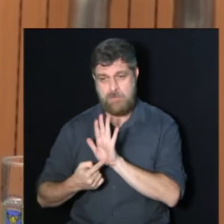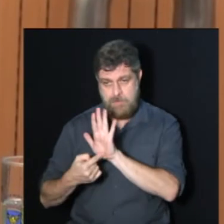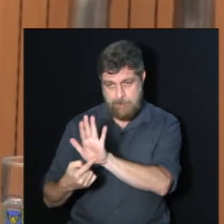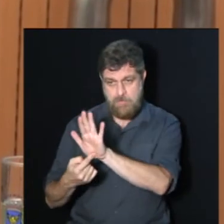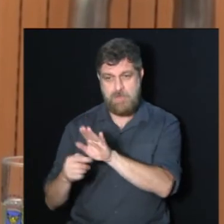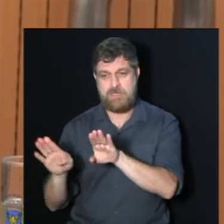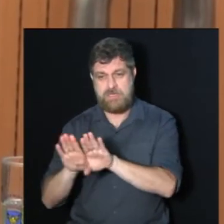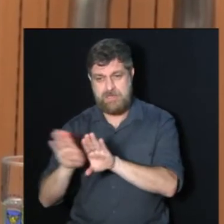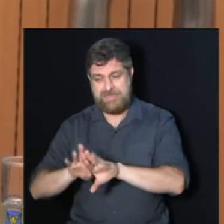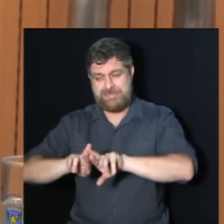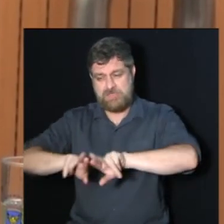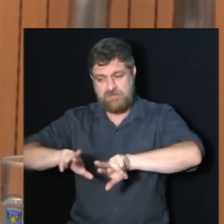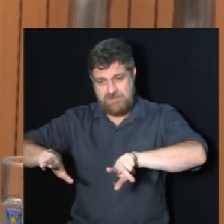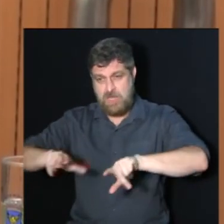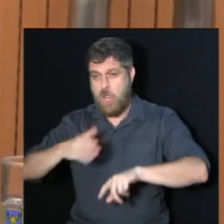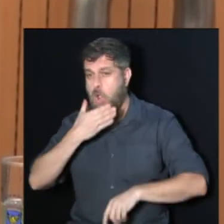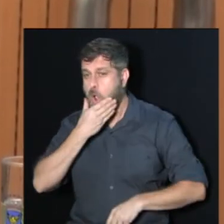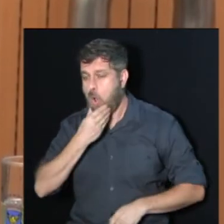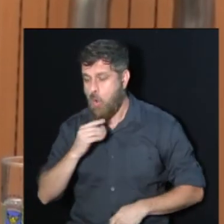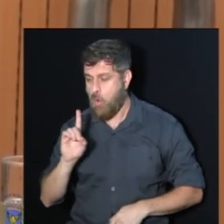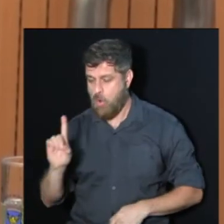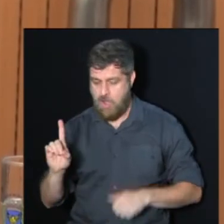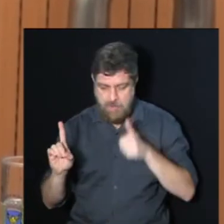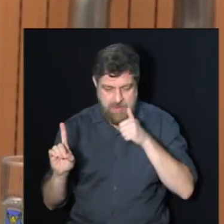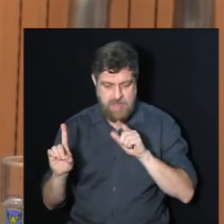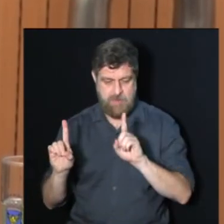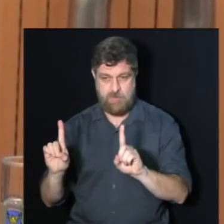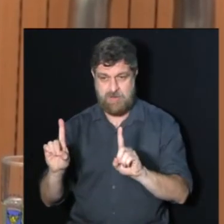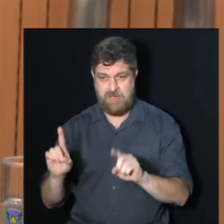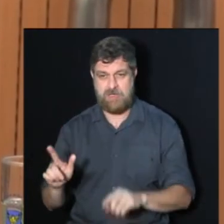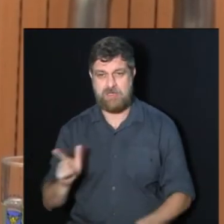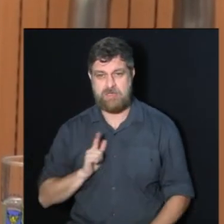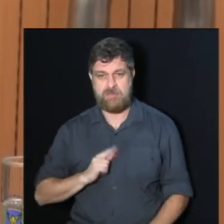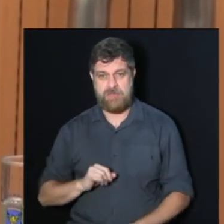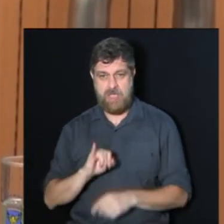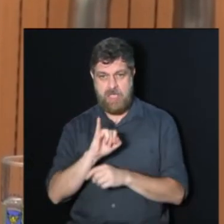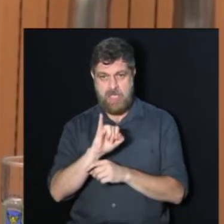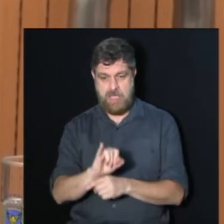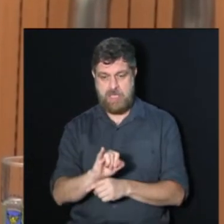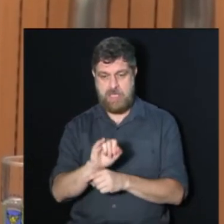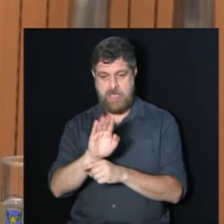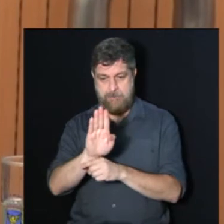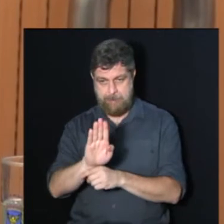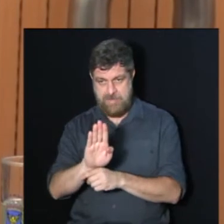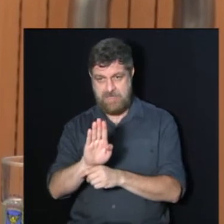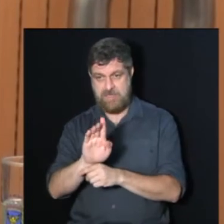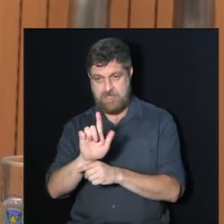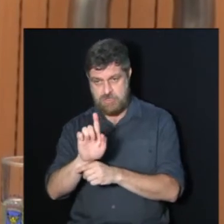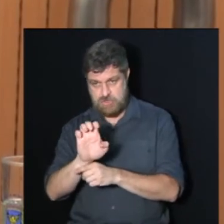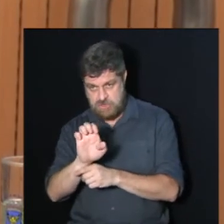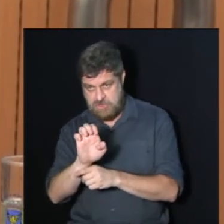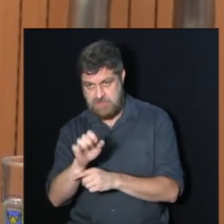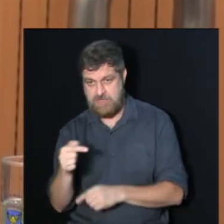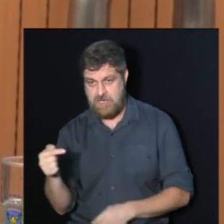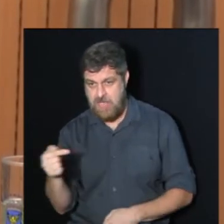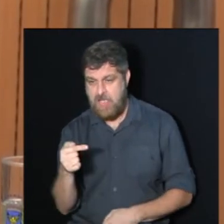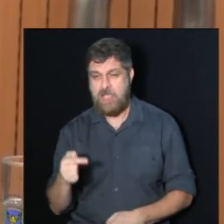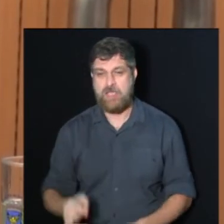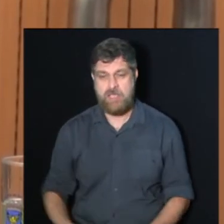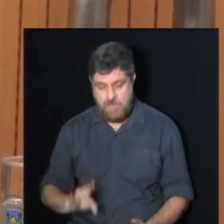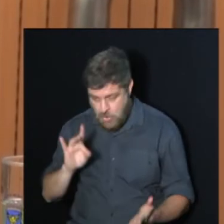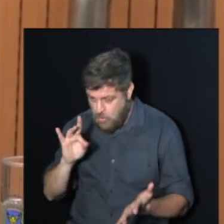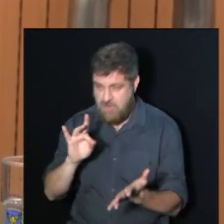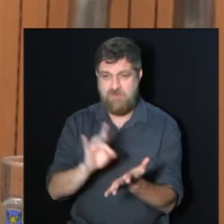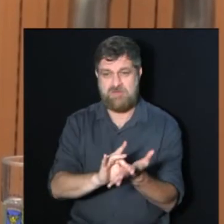as diferenças entre homens e mulheres. O IBGE, que é a fonte oficial e que é o